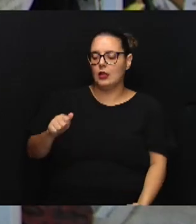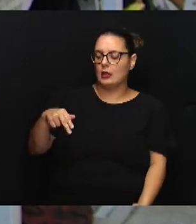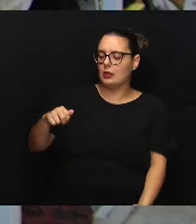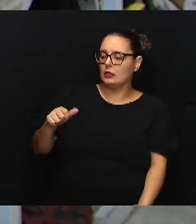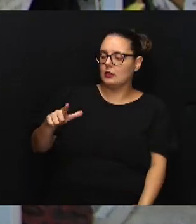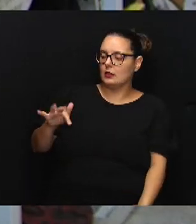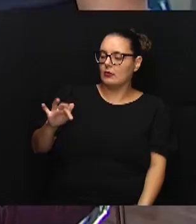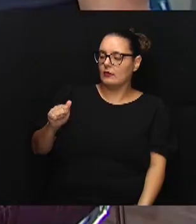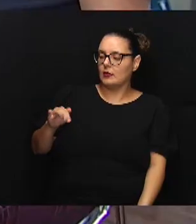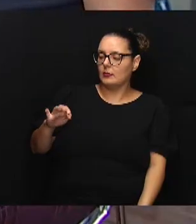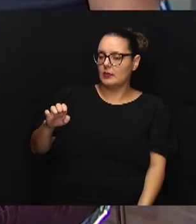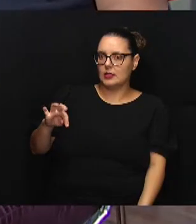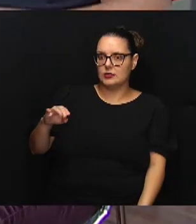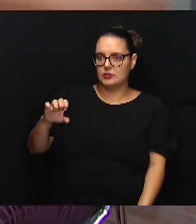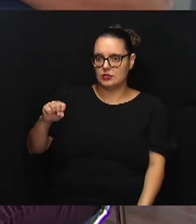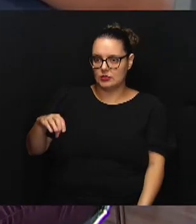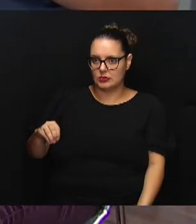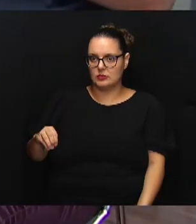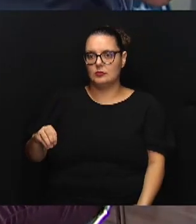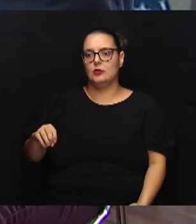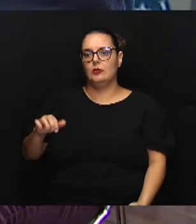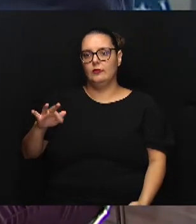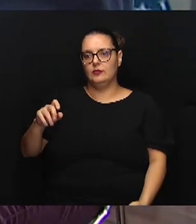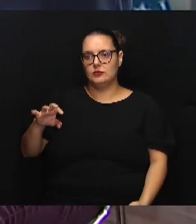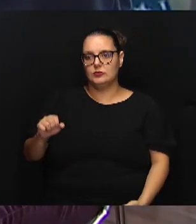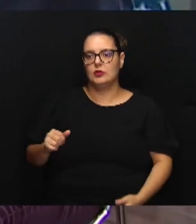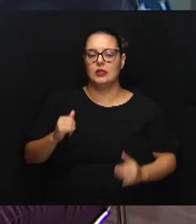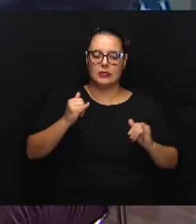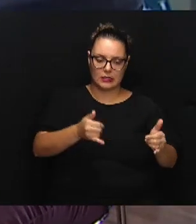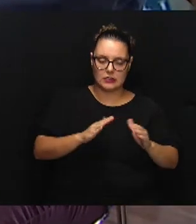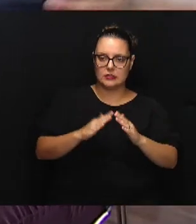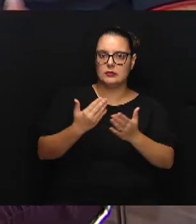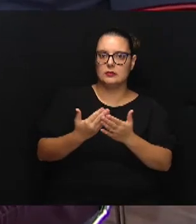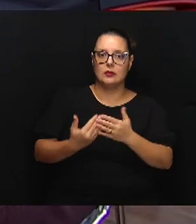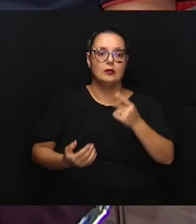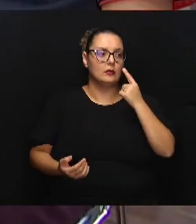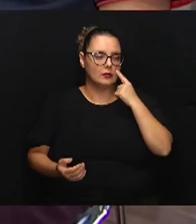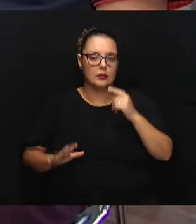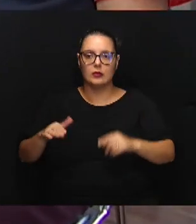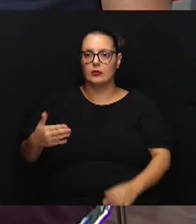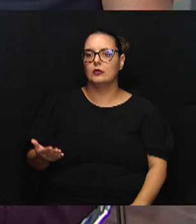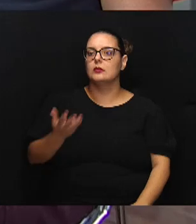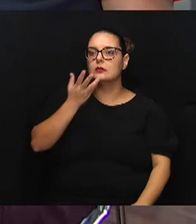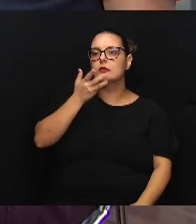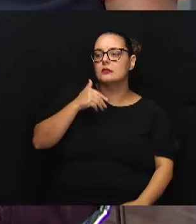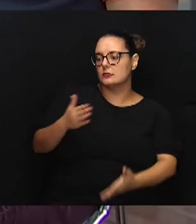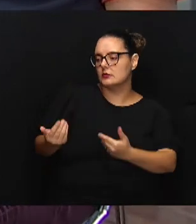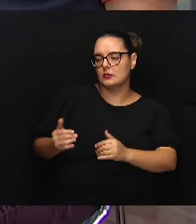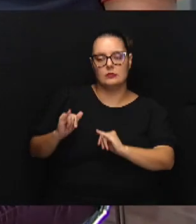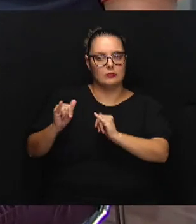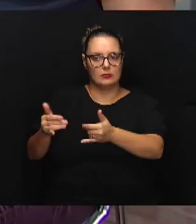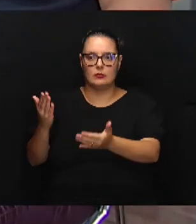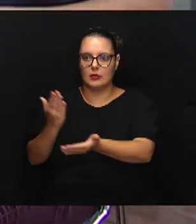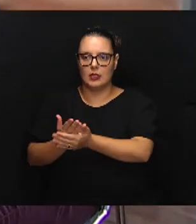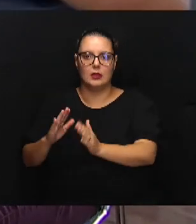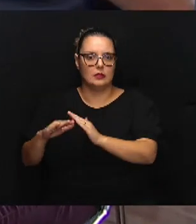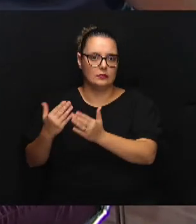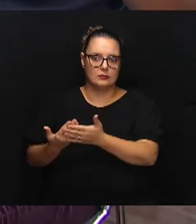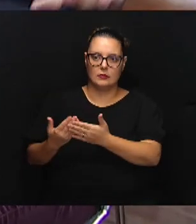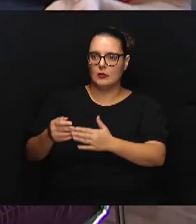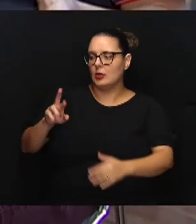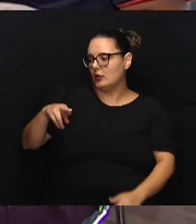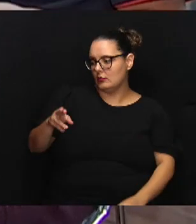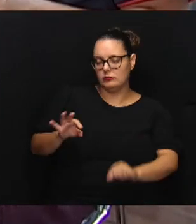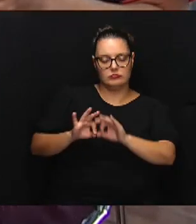evasão escolar, né? Olha só, Quando pessoal. a criança ou o jovem deixa a escola por algum motivo relacionado à sua família ou um